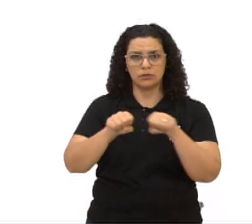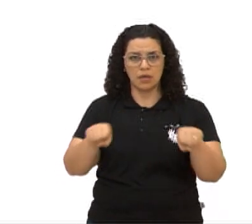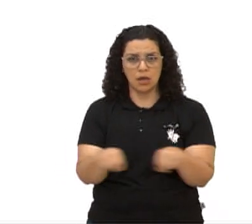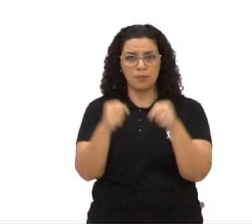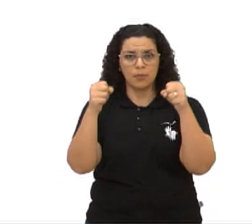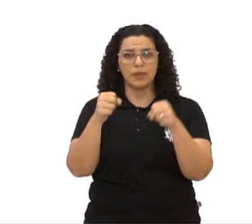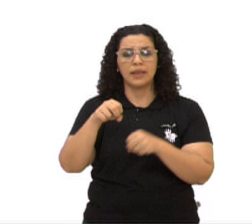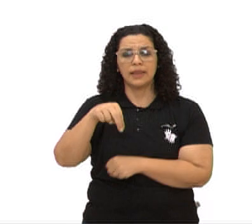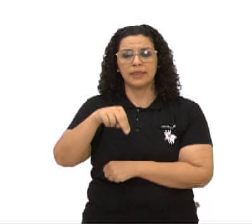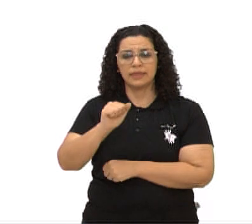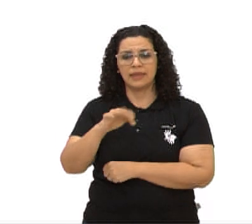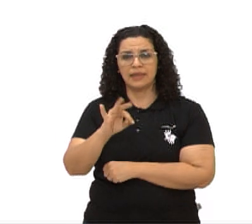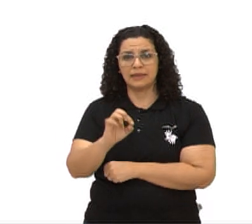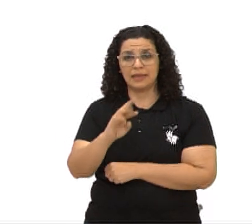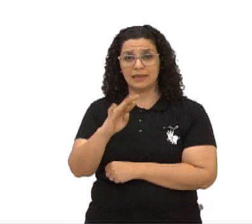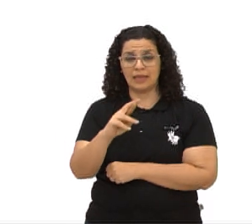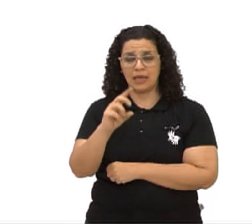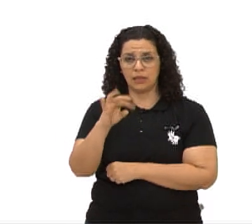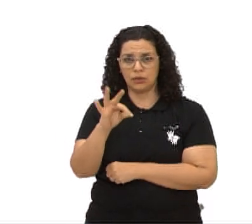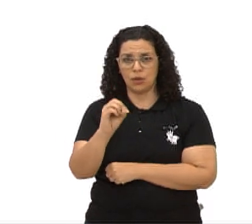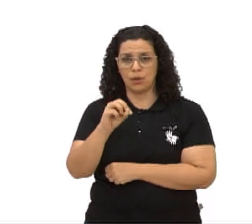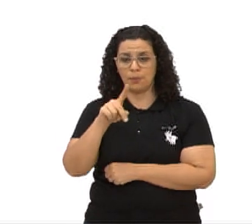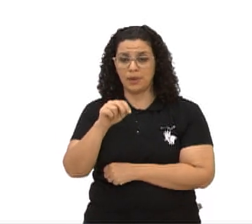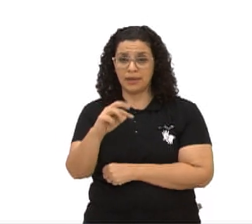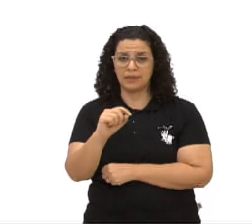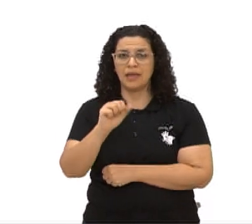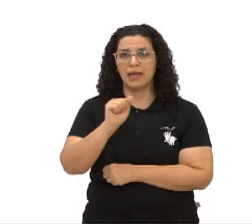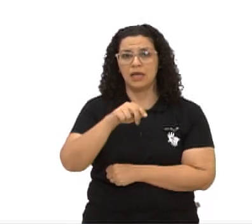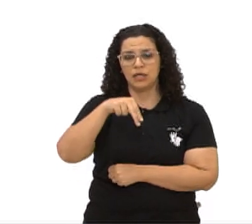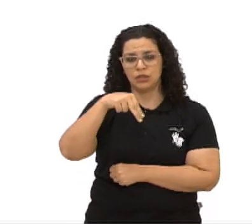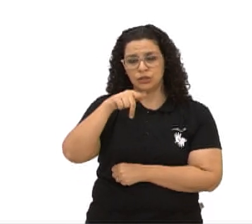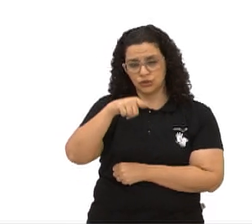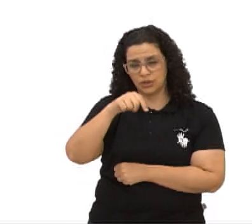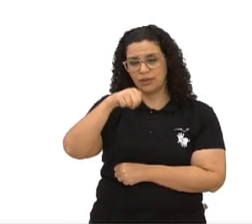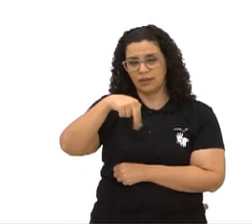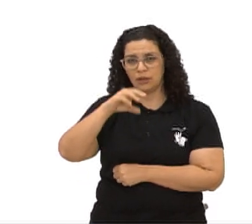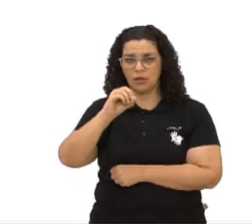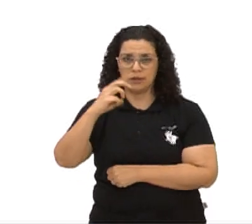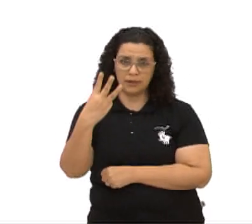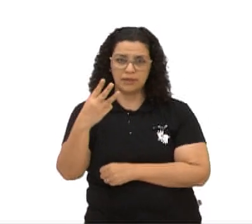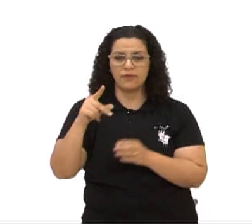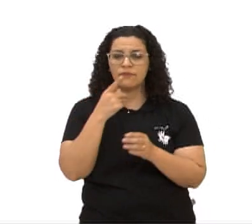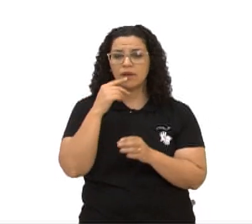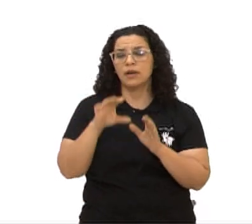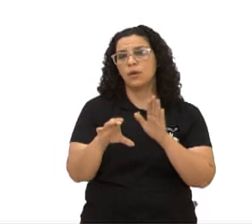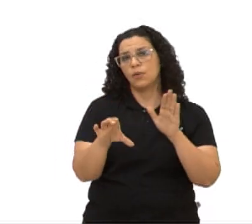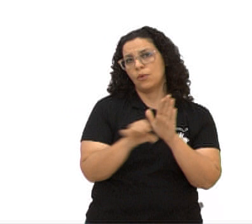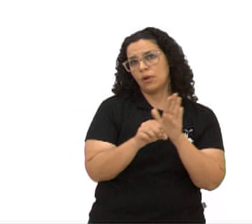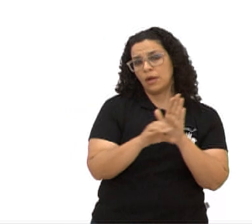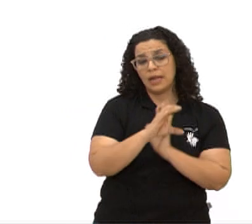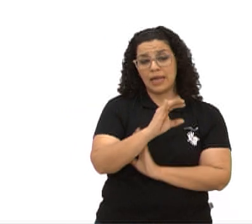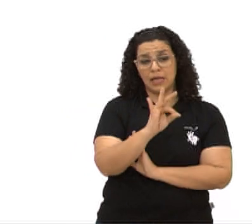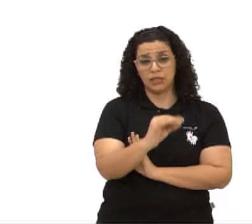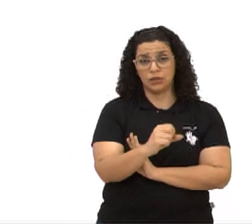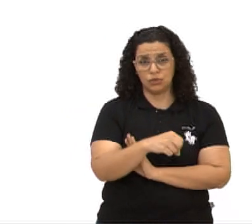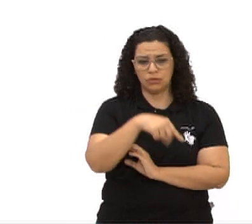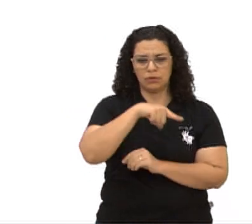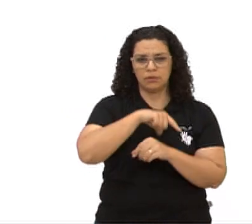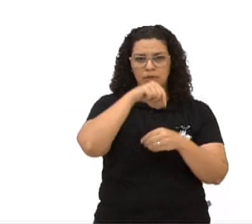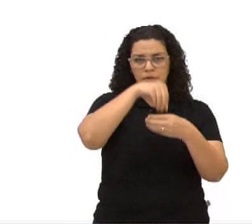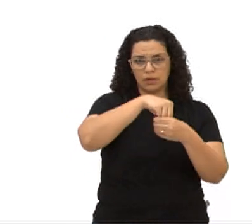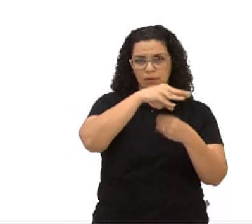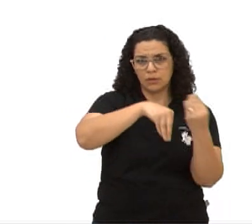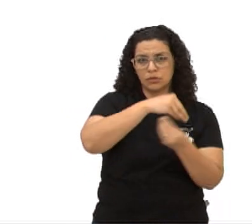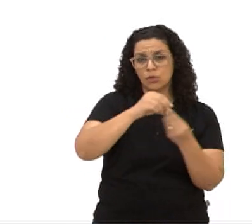nitrato de prata, que é o AgNO3, e determine, letra A, os cátions presentes na solução e qual deles